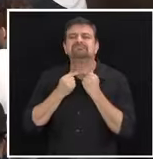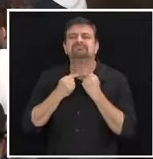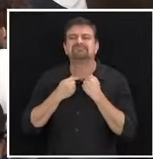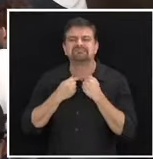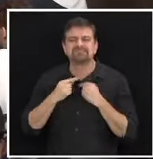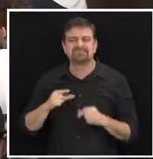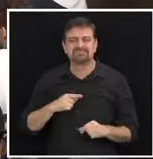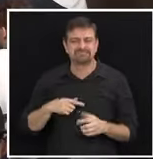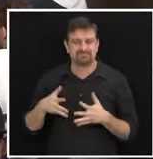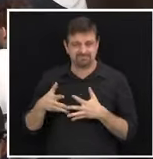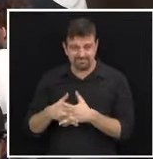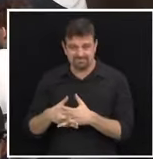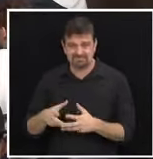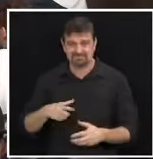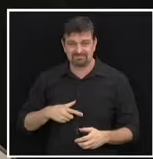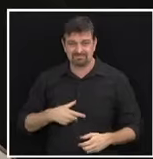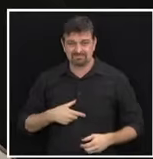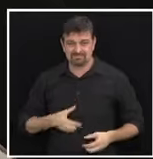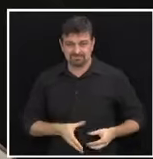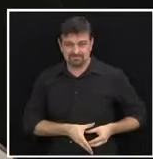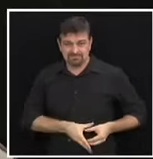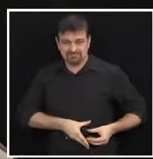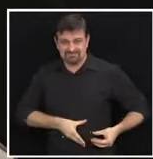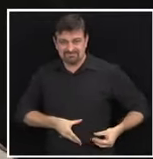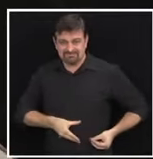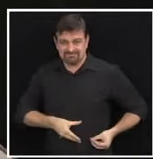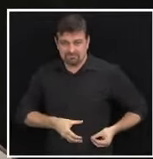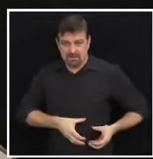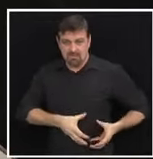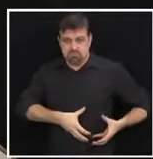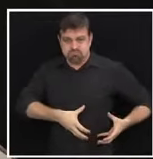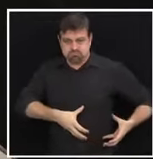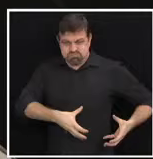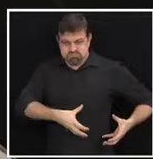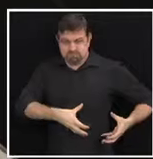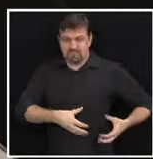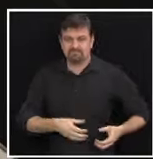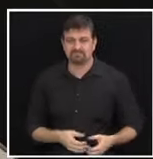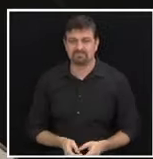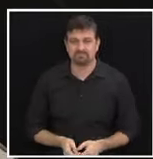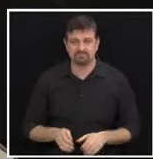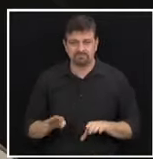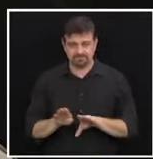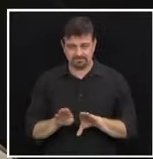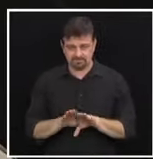complicações, aumento do volume do baço, que é espenomegalia,